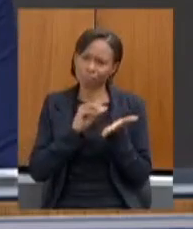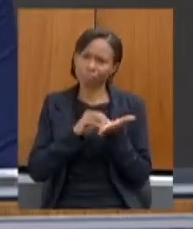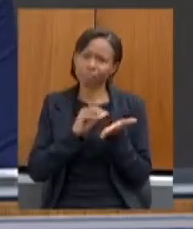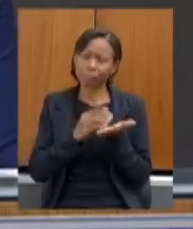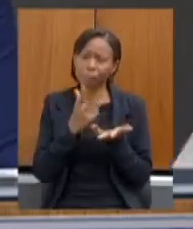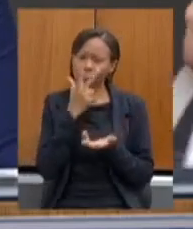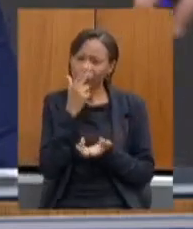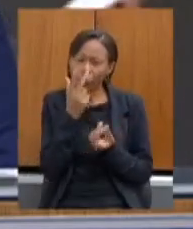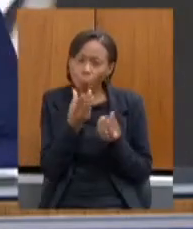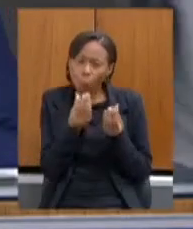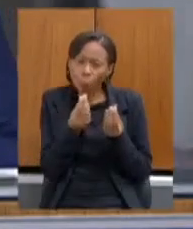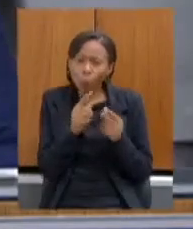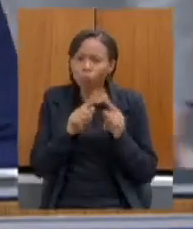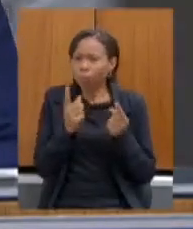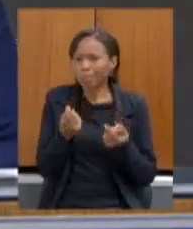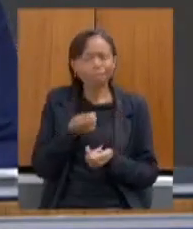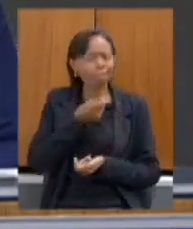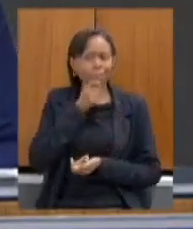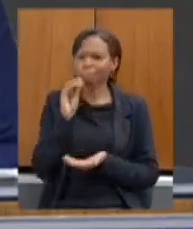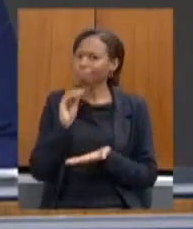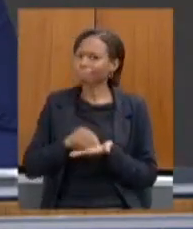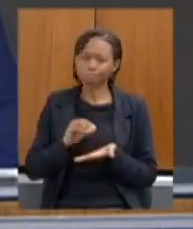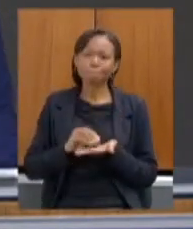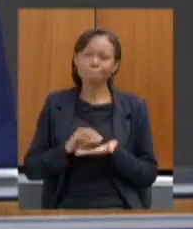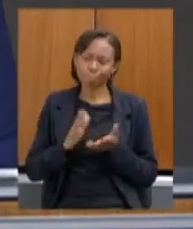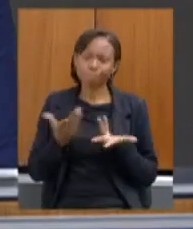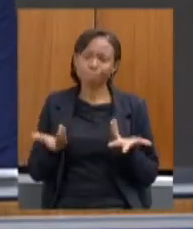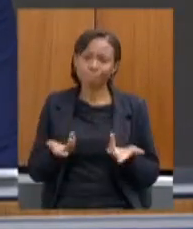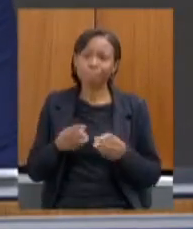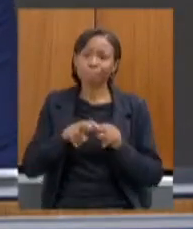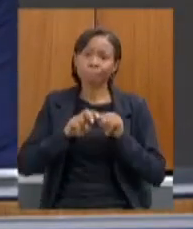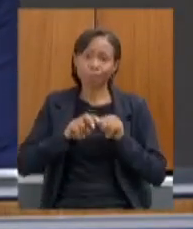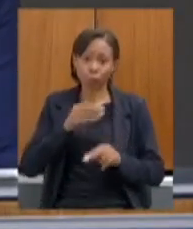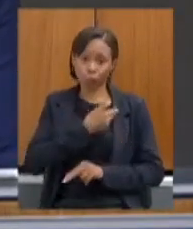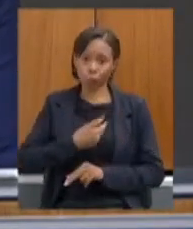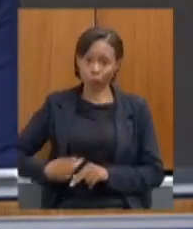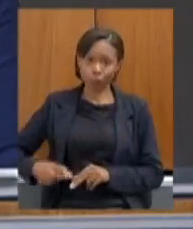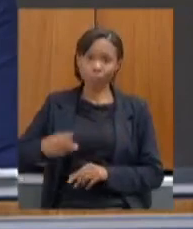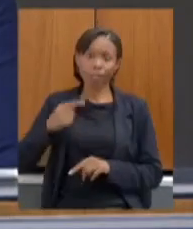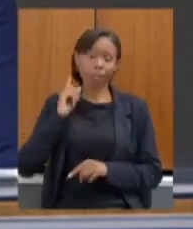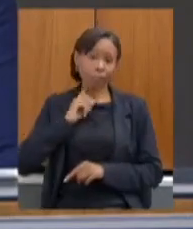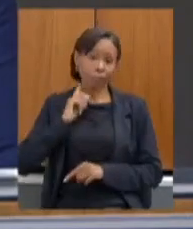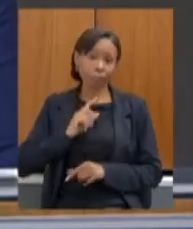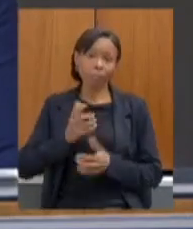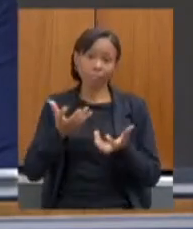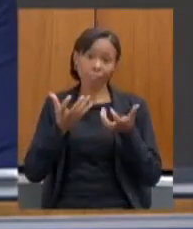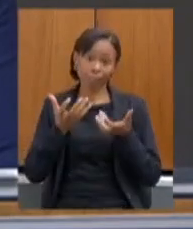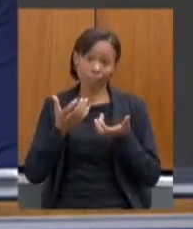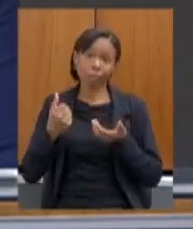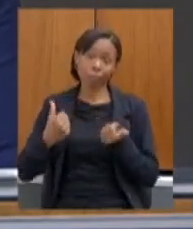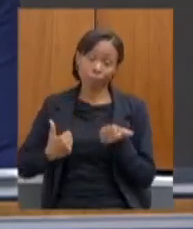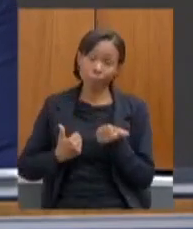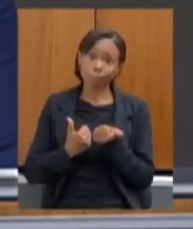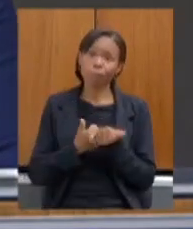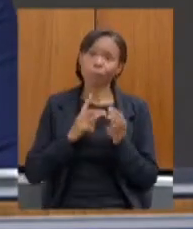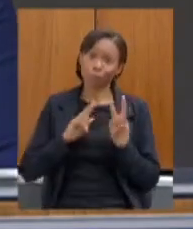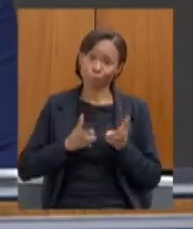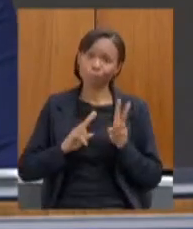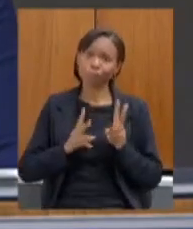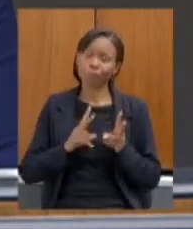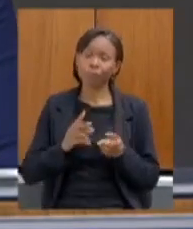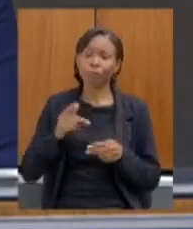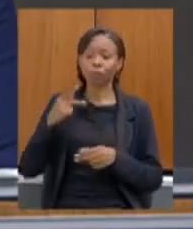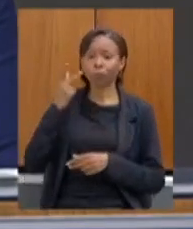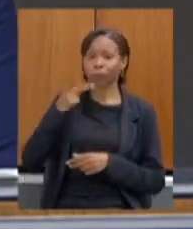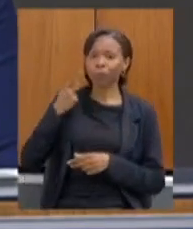infelizmente, não é o suficiente. Por isso, o governo do Estado continua contando com o apoio, compreensão e a proatividade de todos os